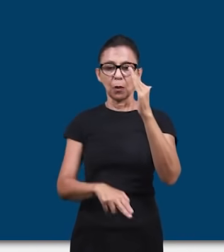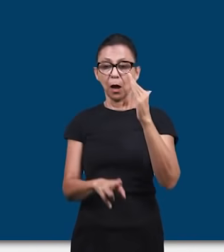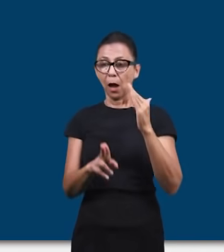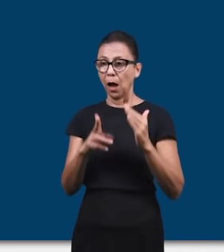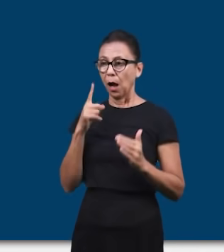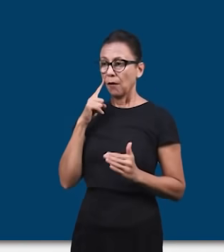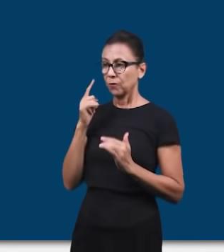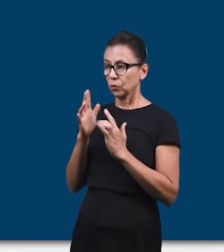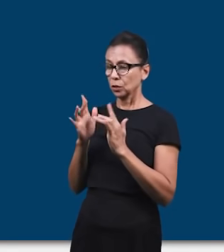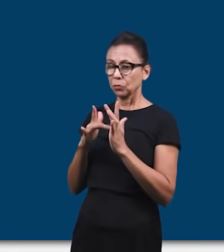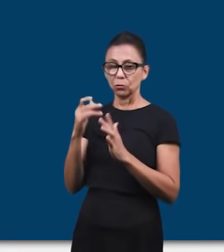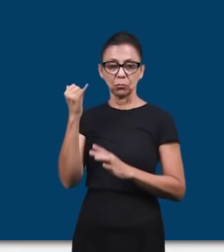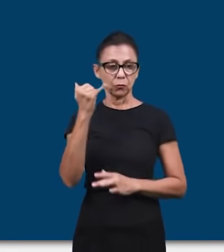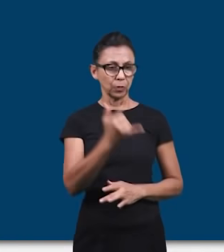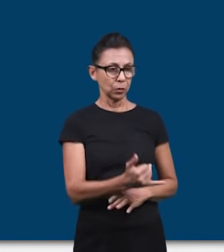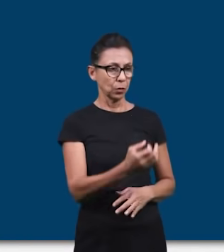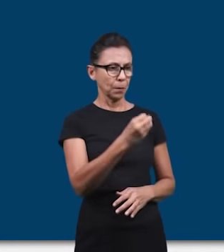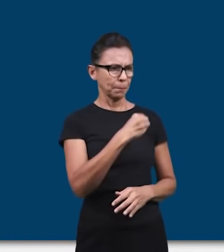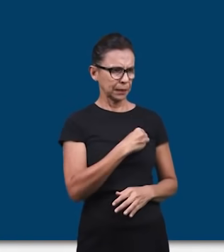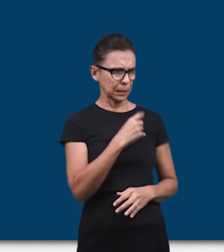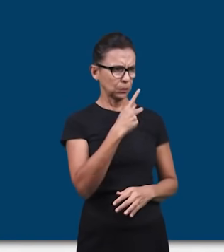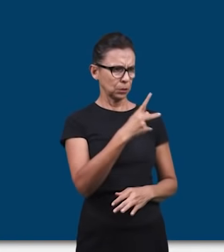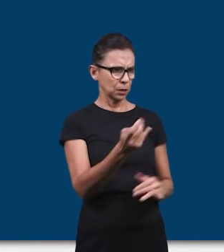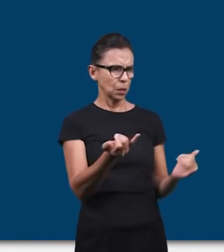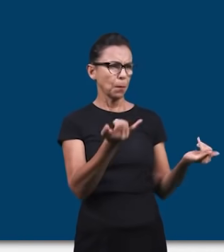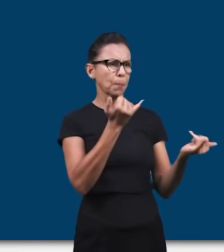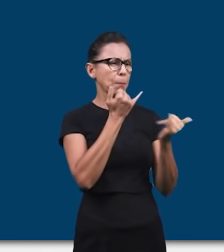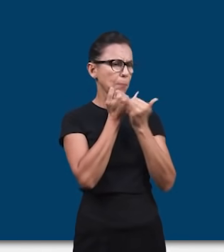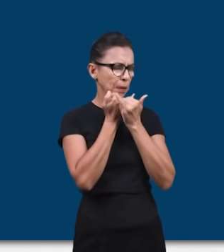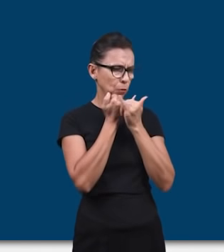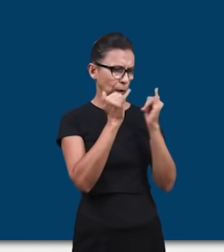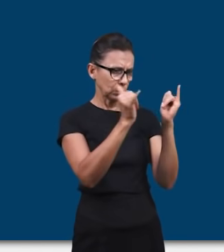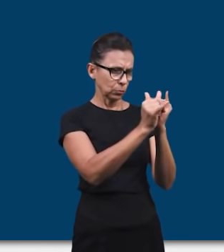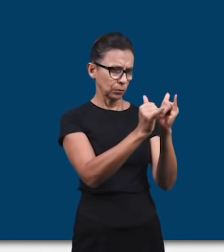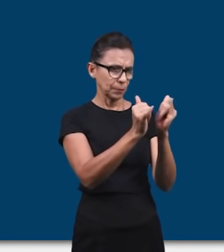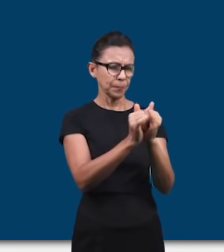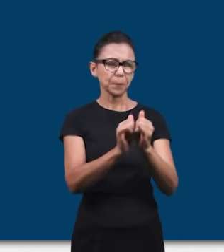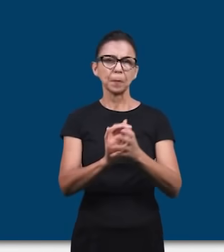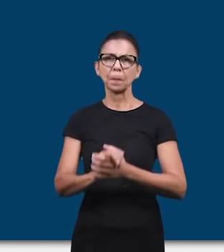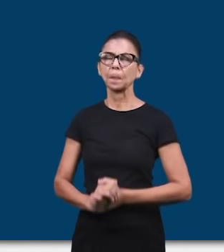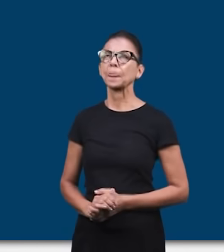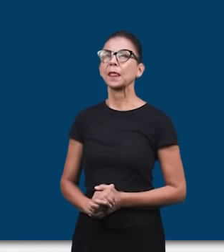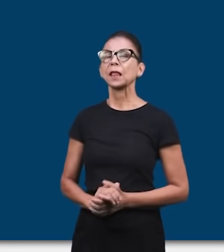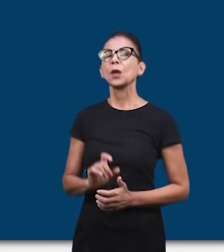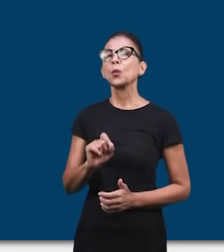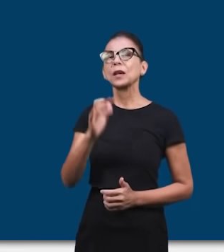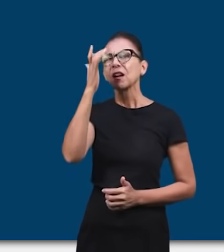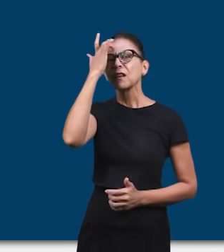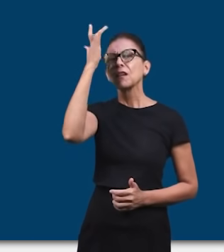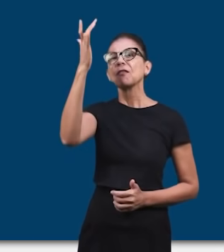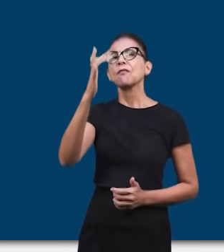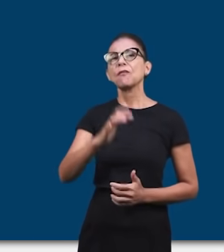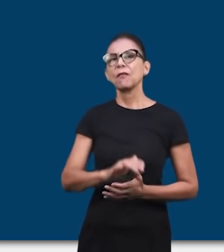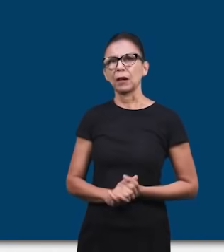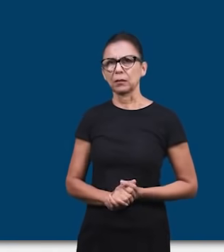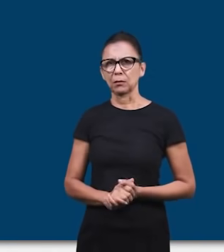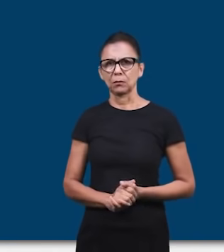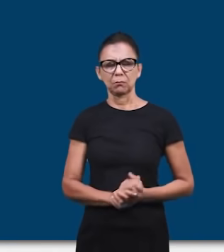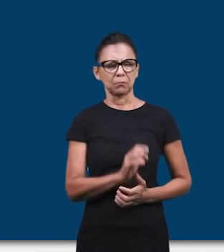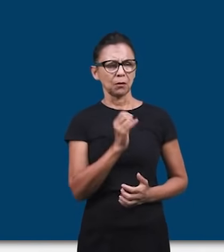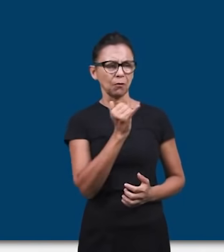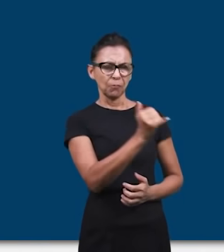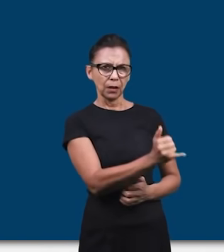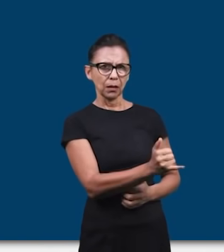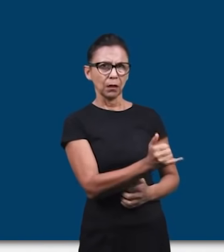9. Qual é mais fácil? Dizer ao paralítico: estão perdoados os teus pecados? Ou